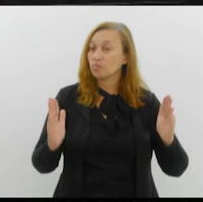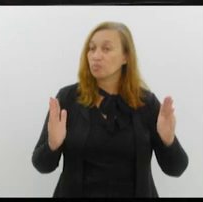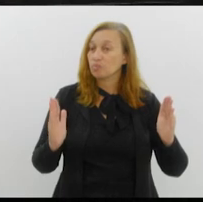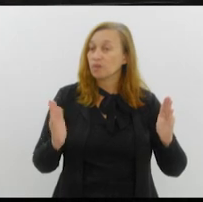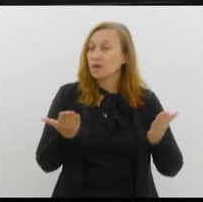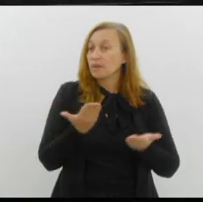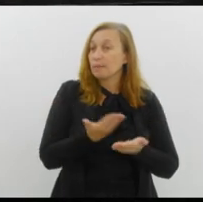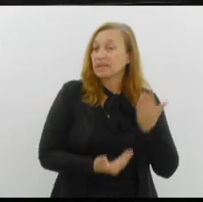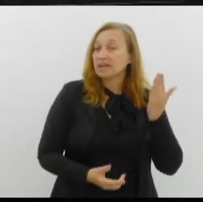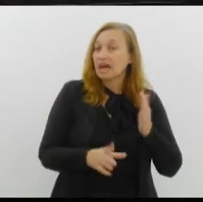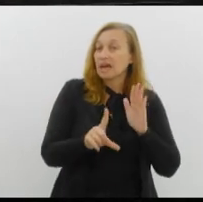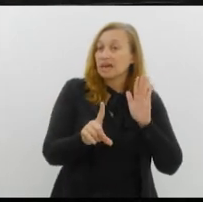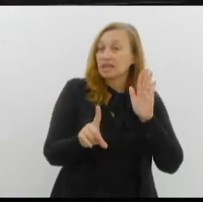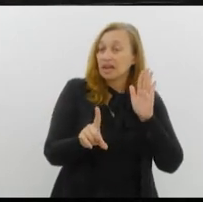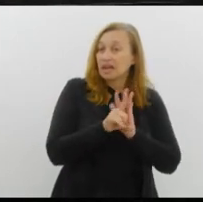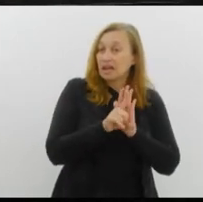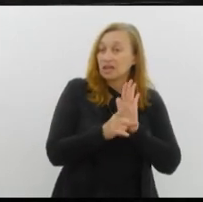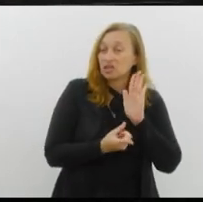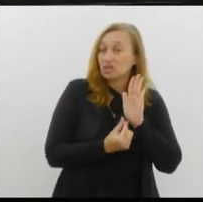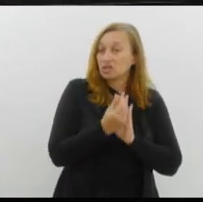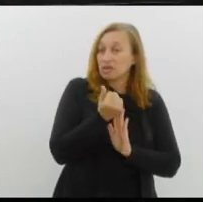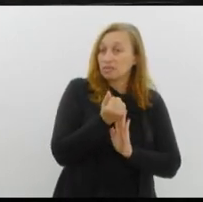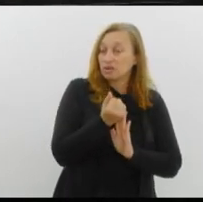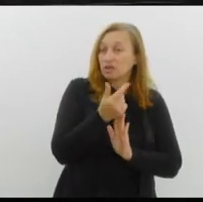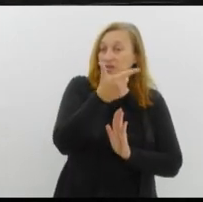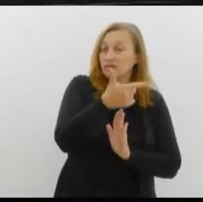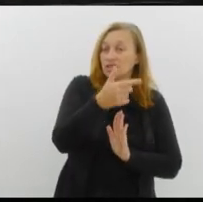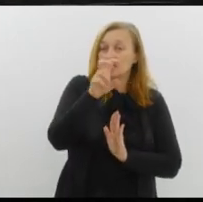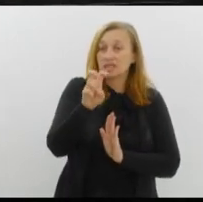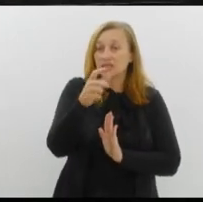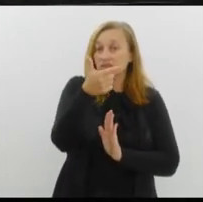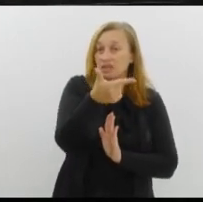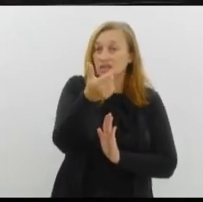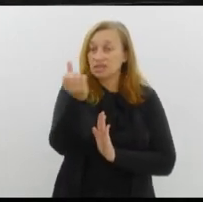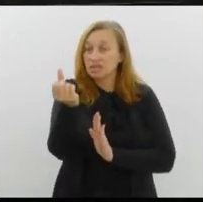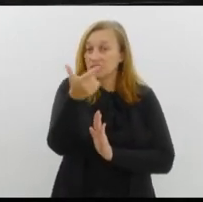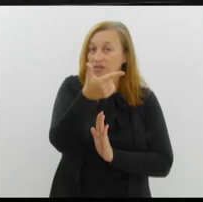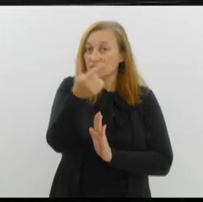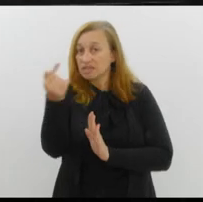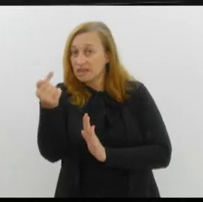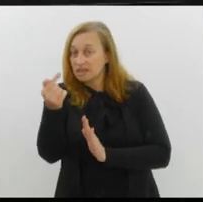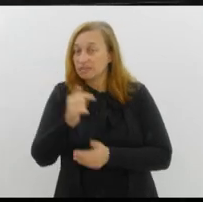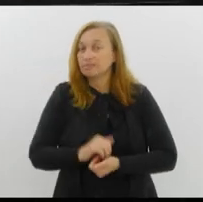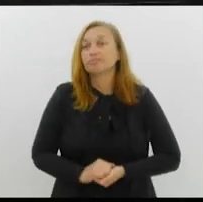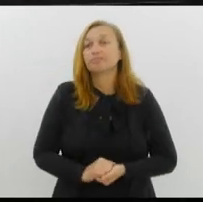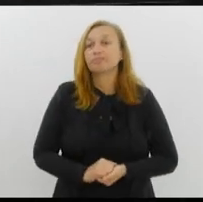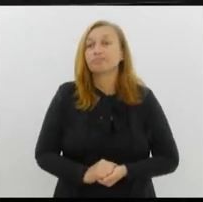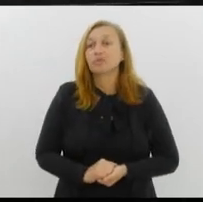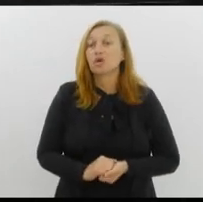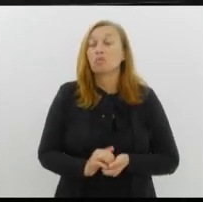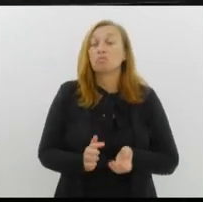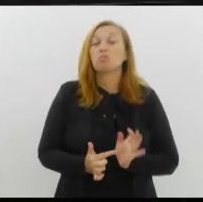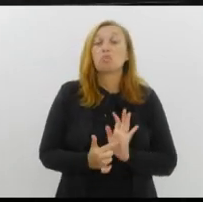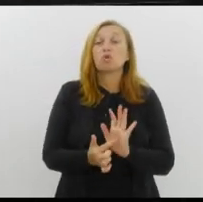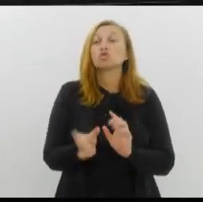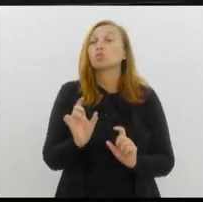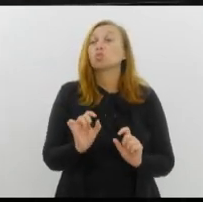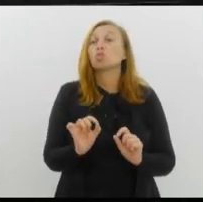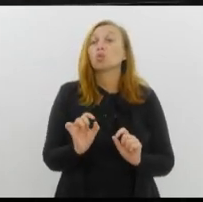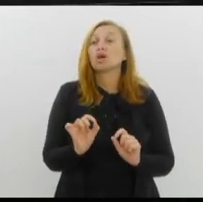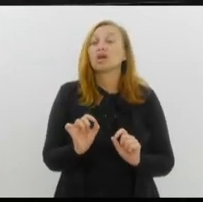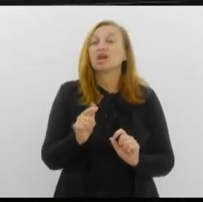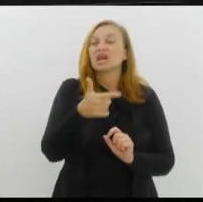LDO para 25, 26 e 27, que montam em